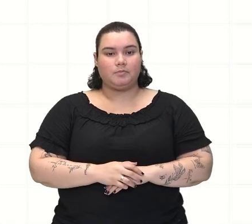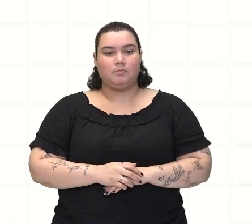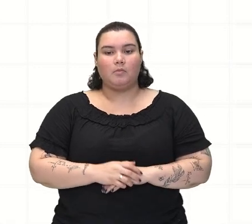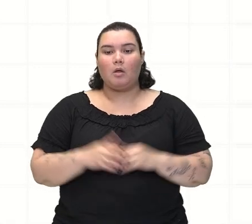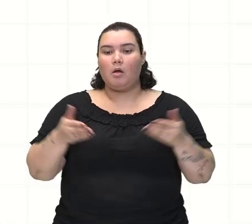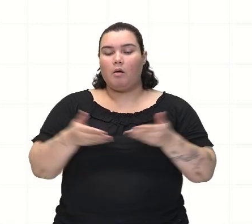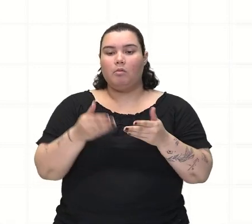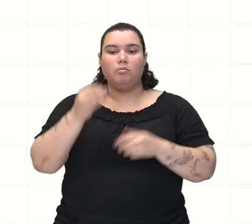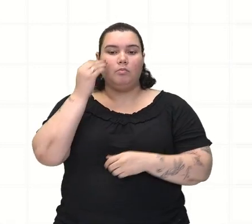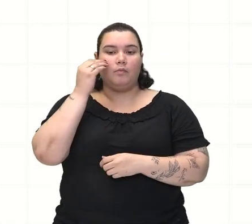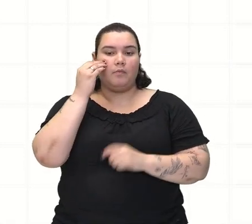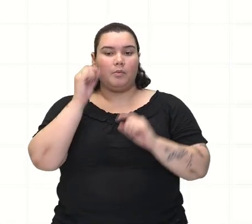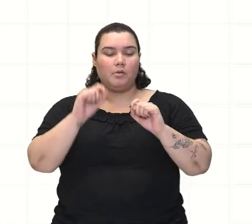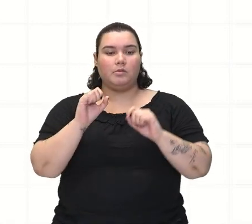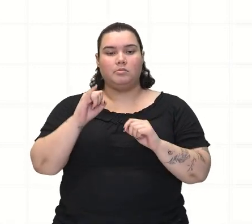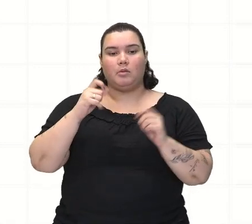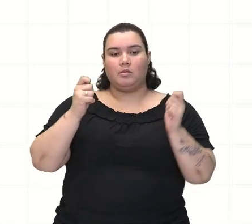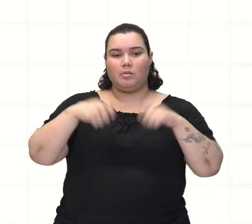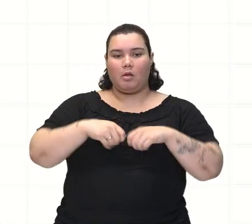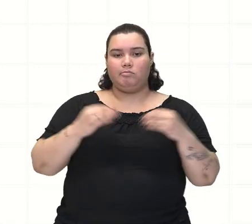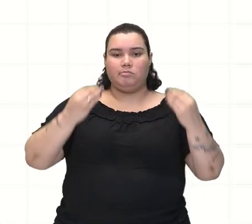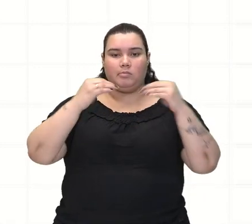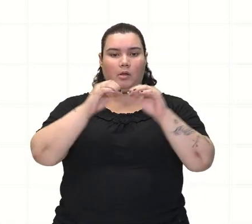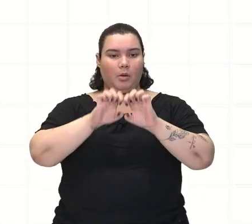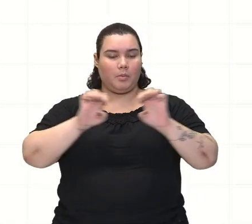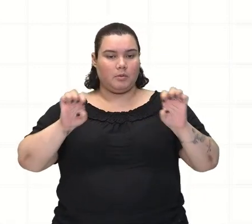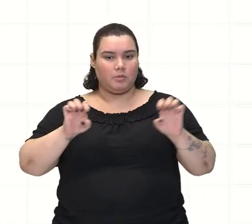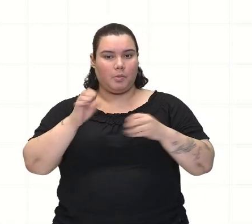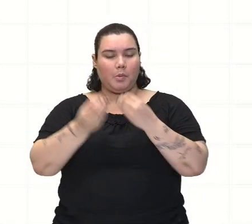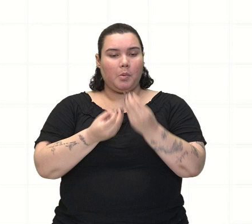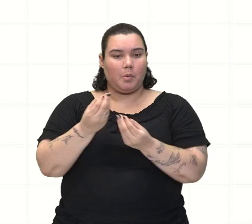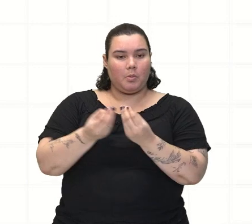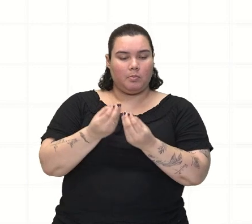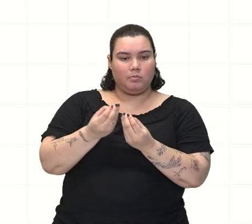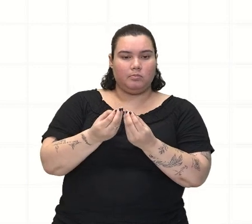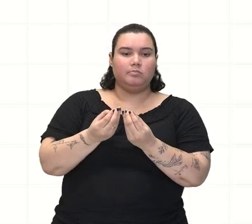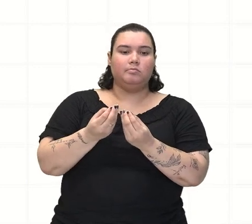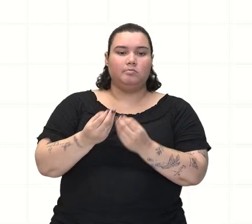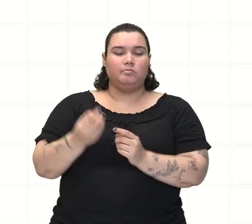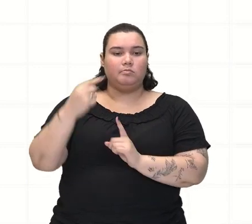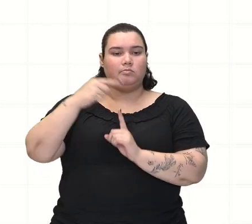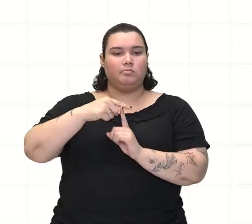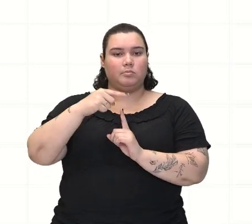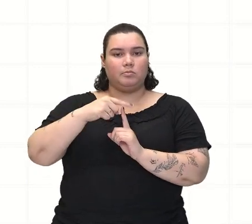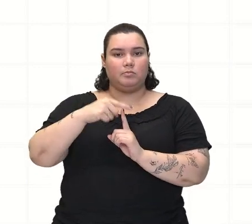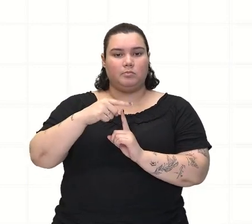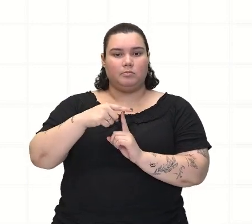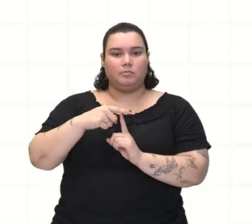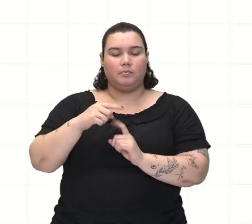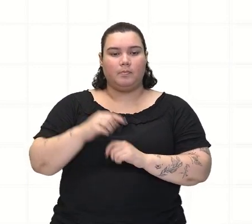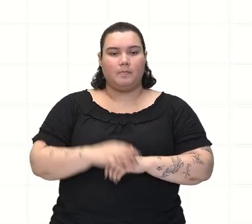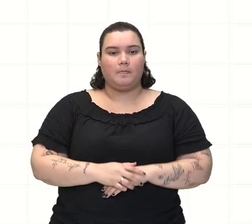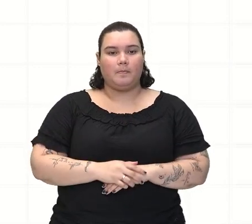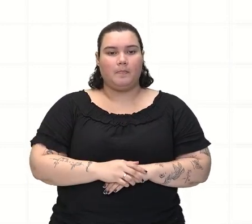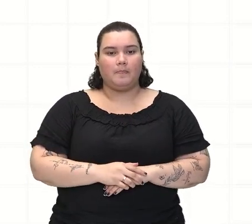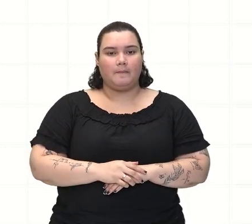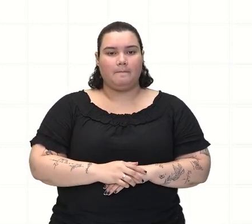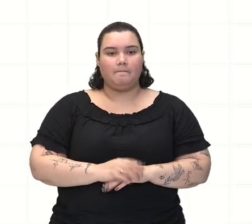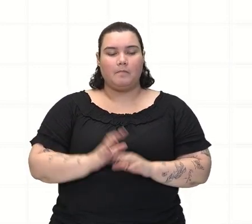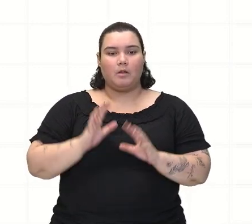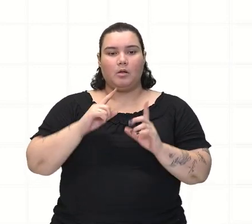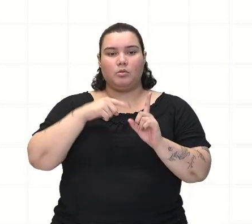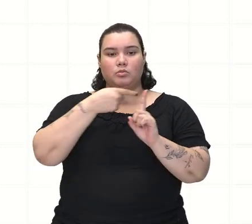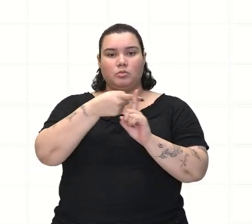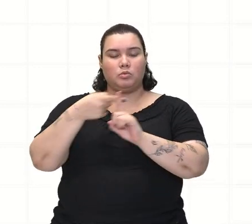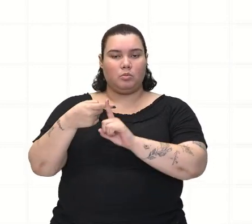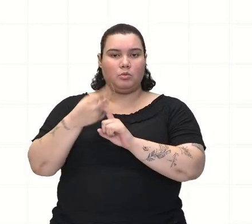Agora, vamos ver se eu consigo escrever essa equação como sendo um quadrado, né? A soma de dois termos